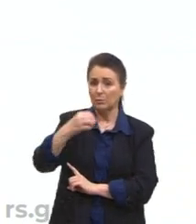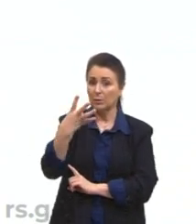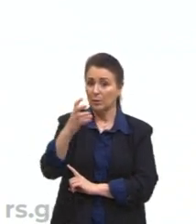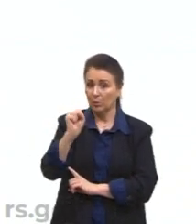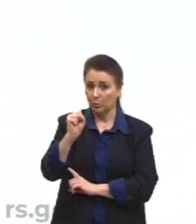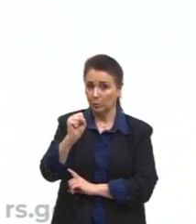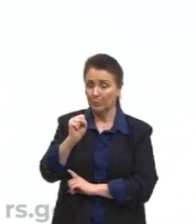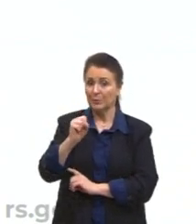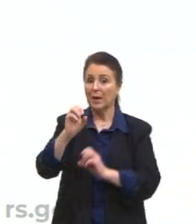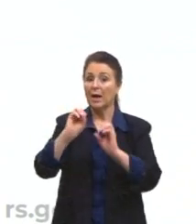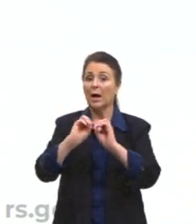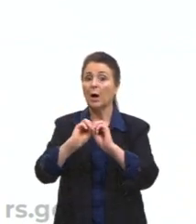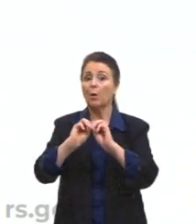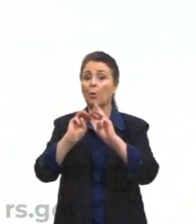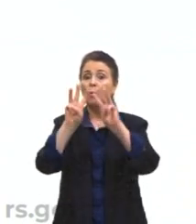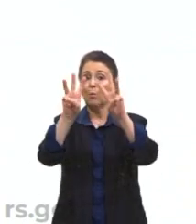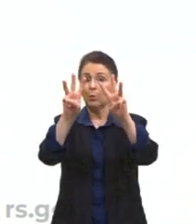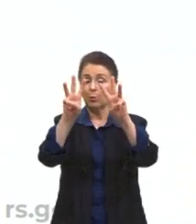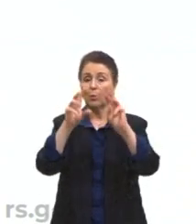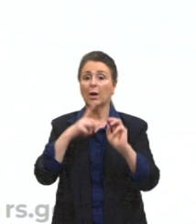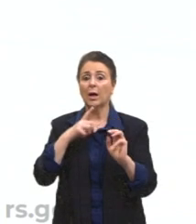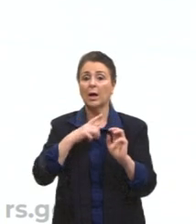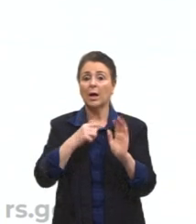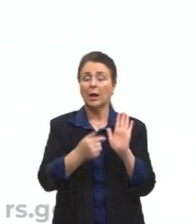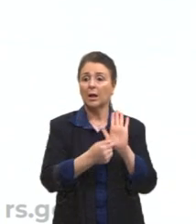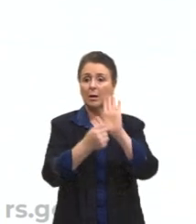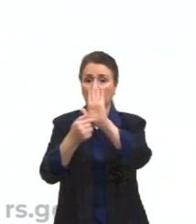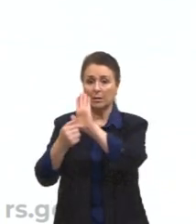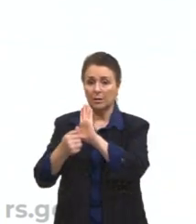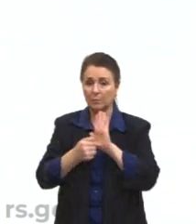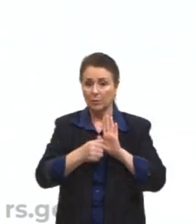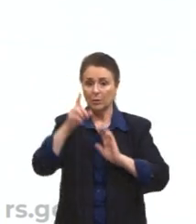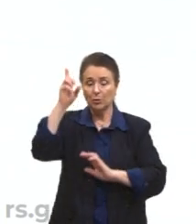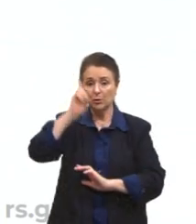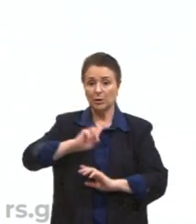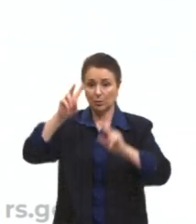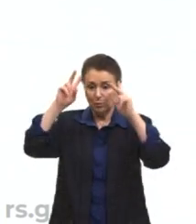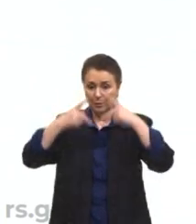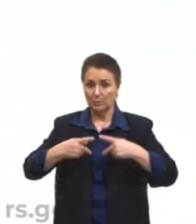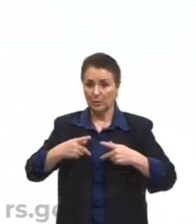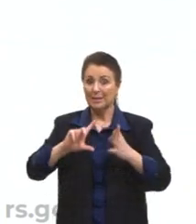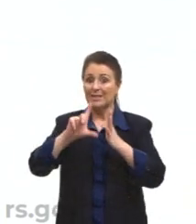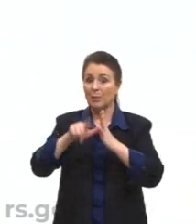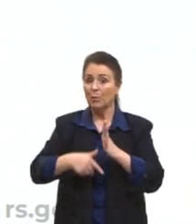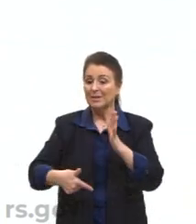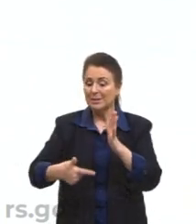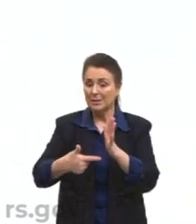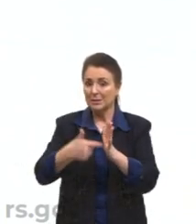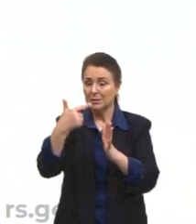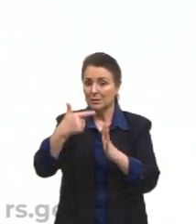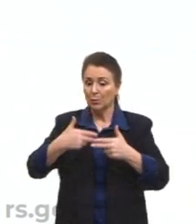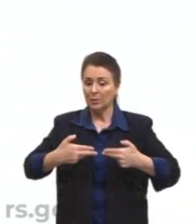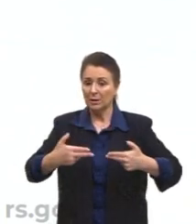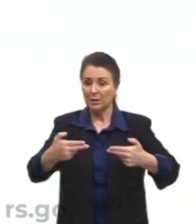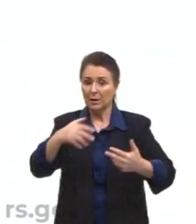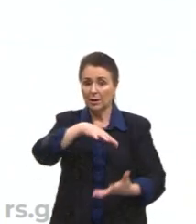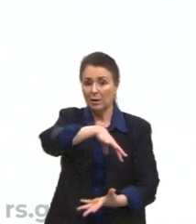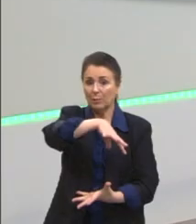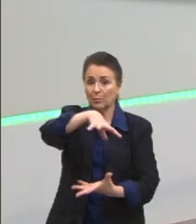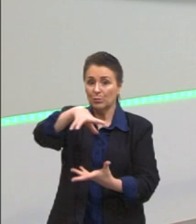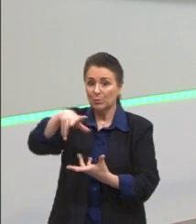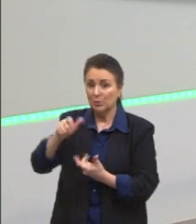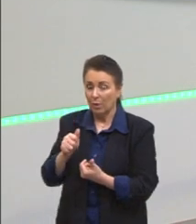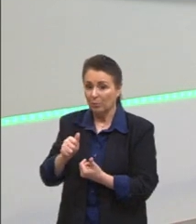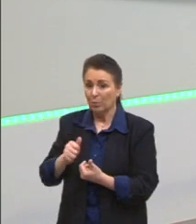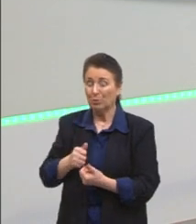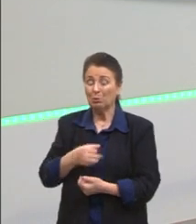direitos humanos tendo em vista a primeira e segunda guerra mundial principalmente a Segunda Guerra Mundial né Os horrores do nazismo e do